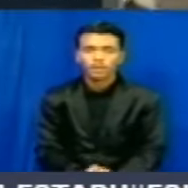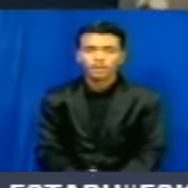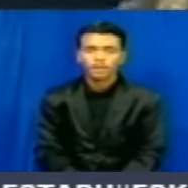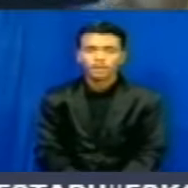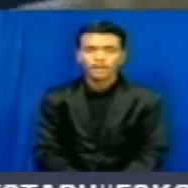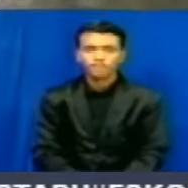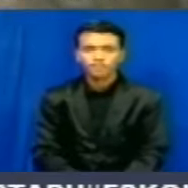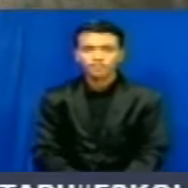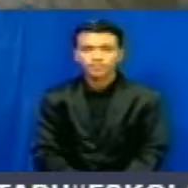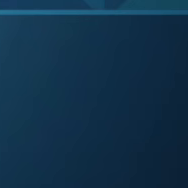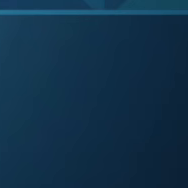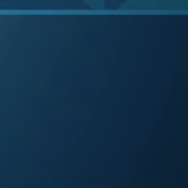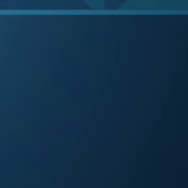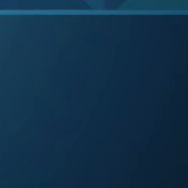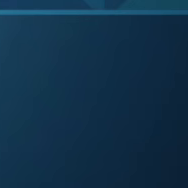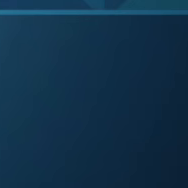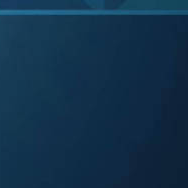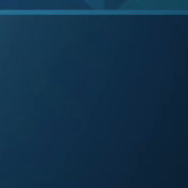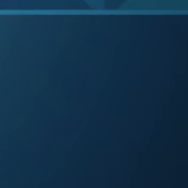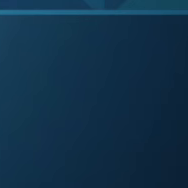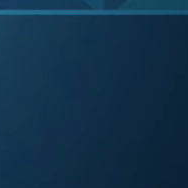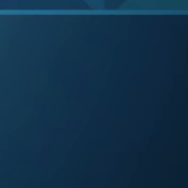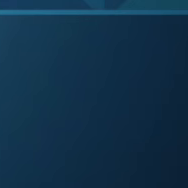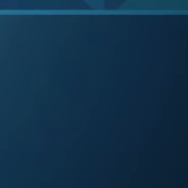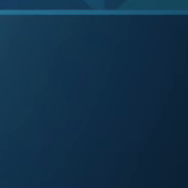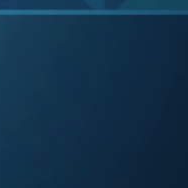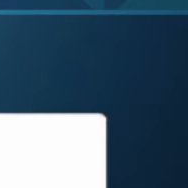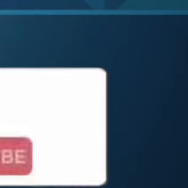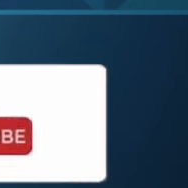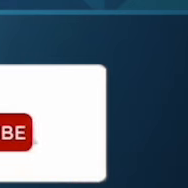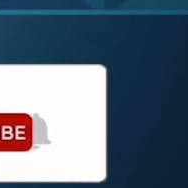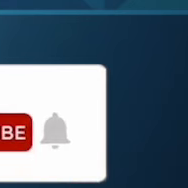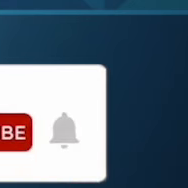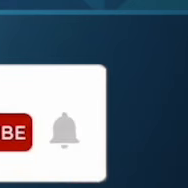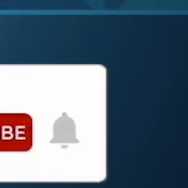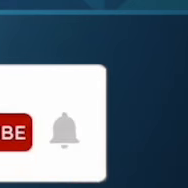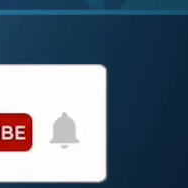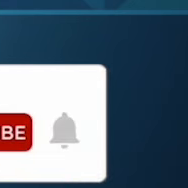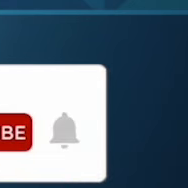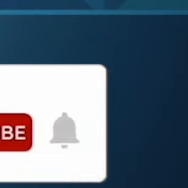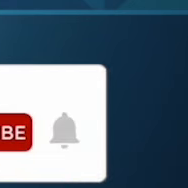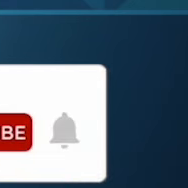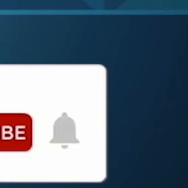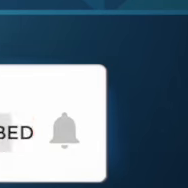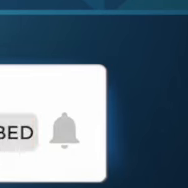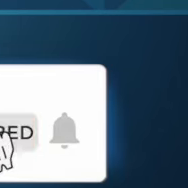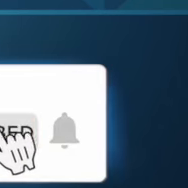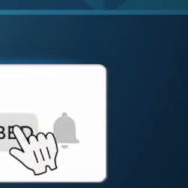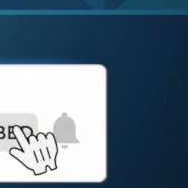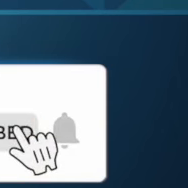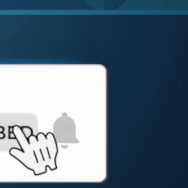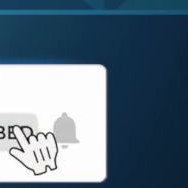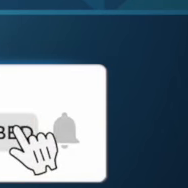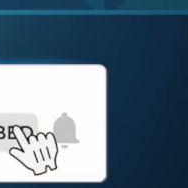Miguel da Costa ba RTTL. Atu retang informação factuais no atuais, que ta haluha inscreva e